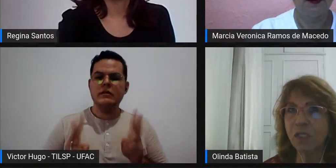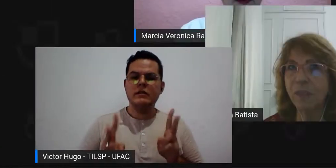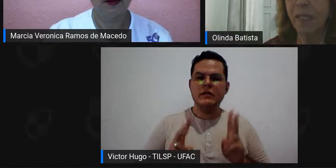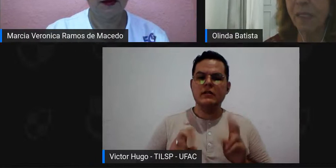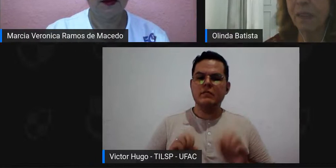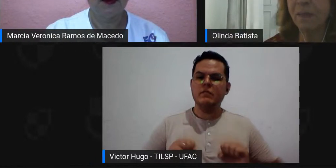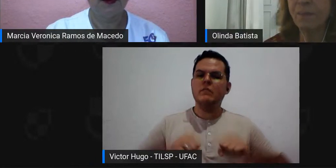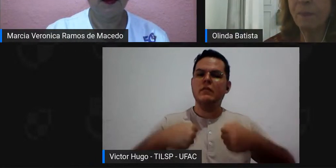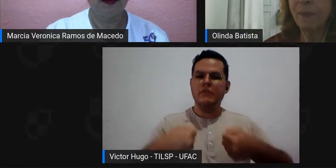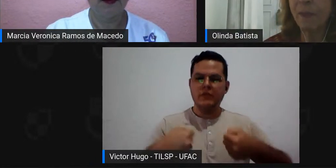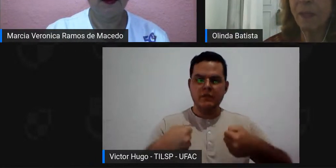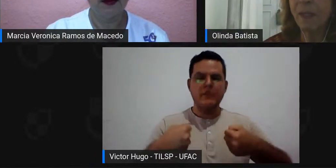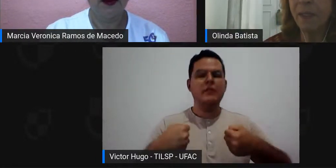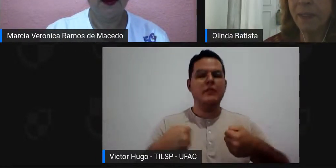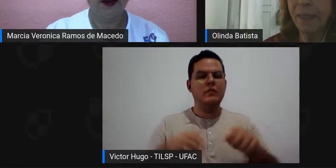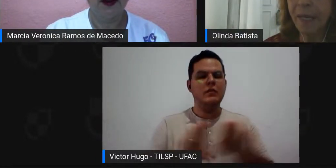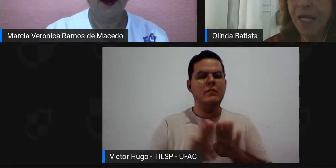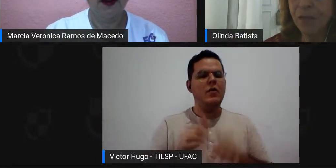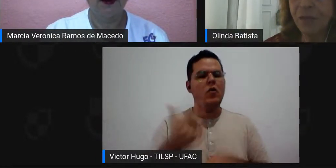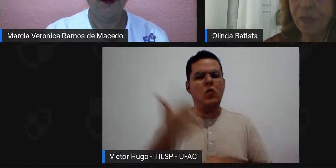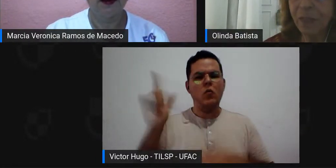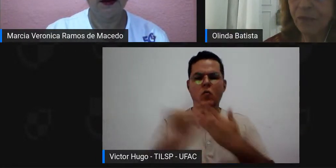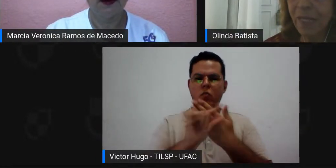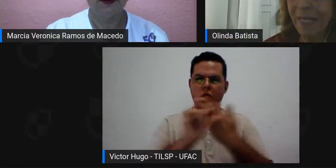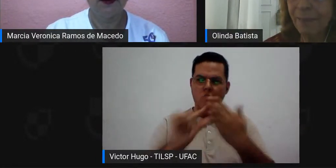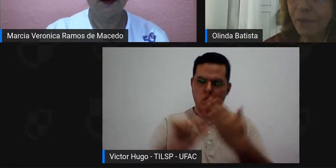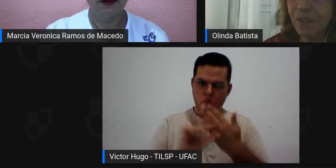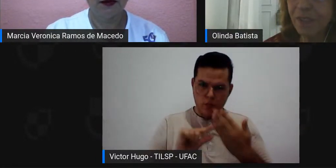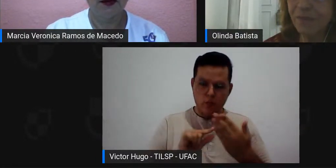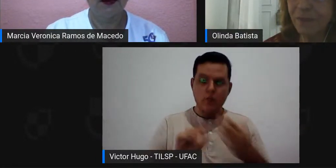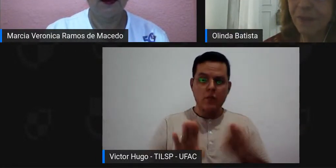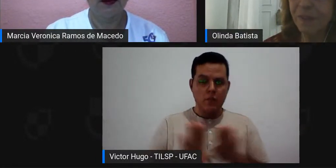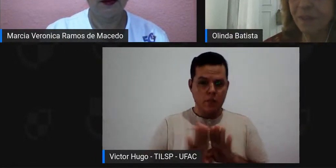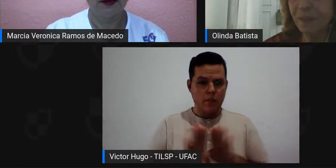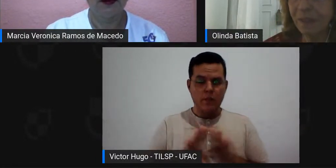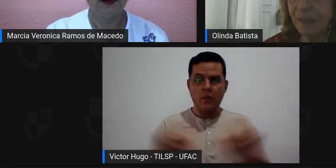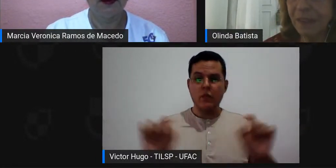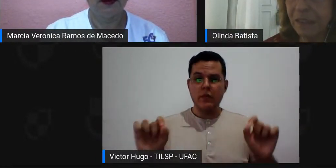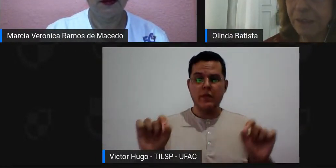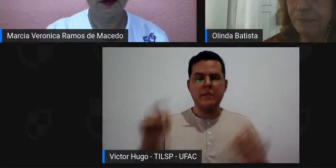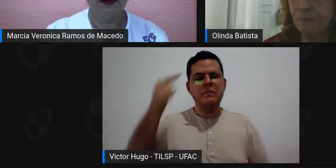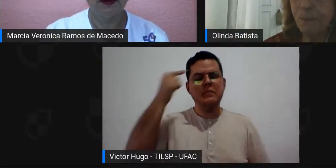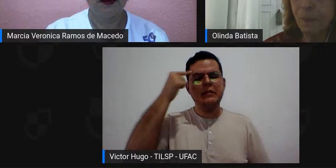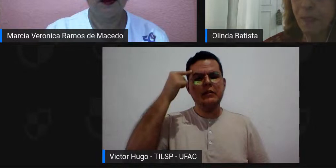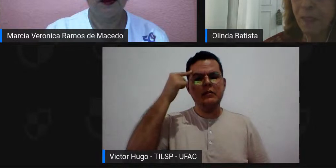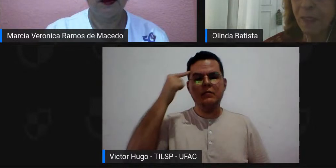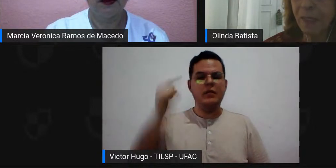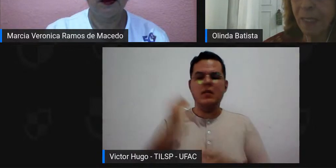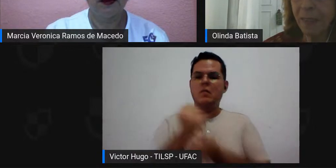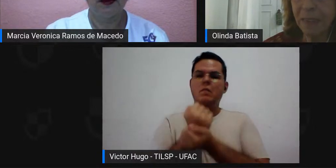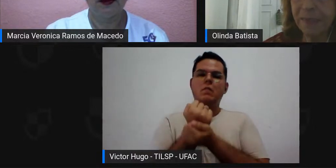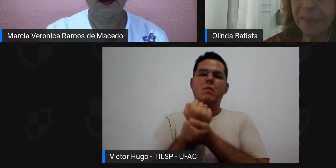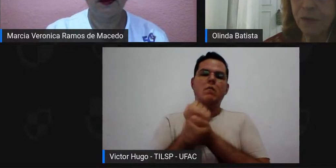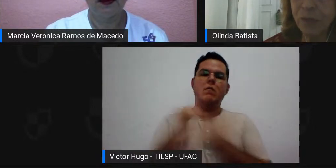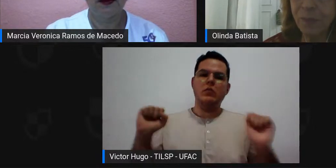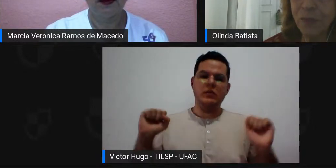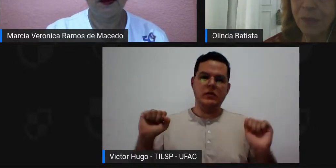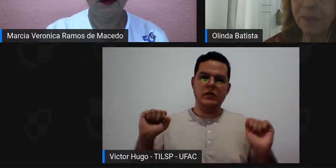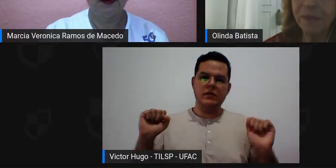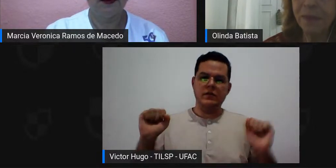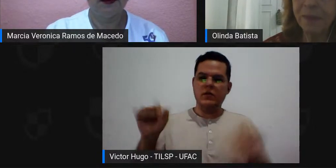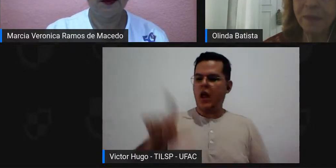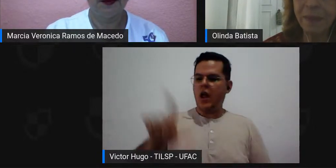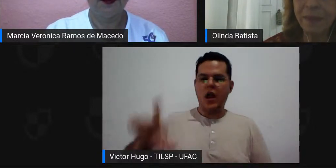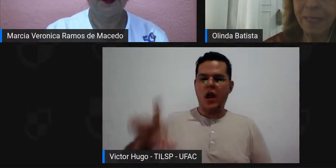pessoas também, acham que é impossível que a literatura